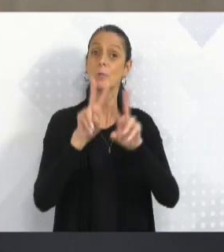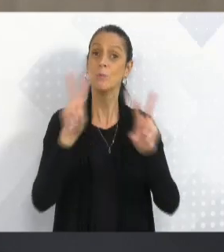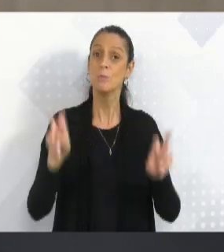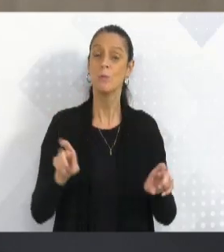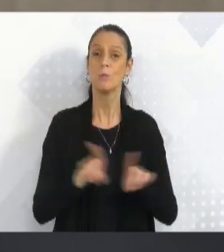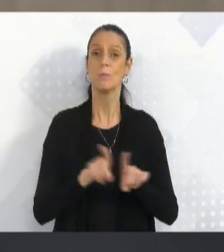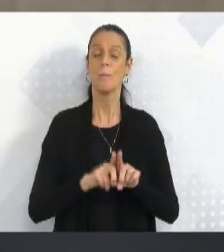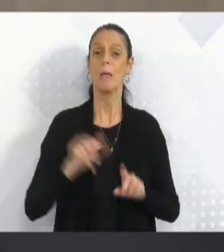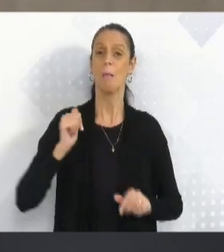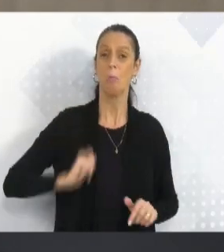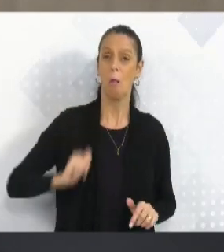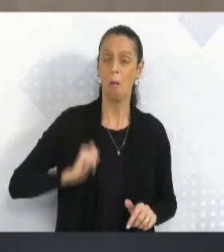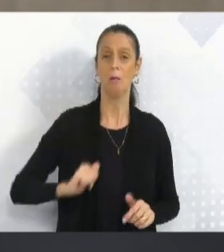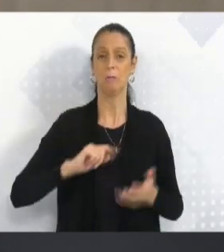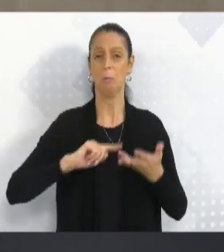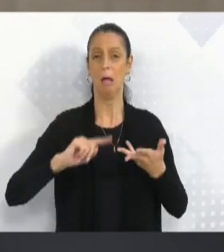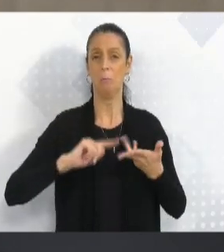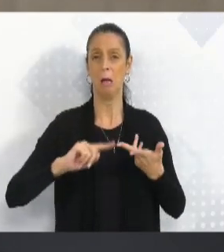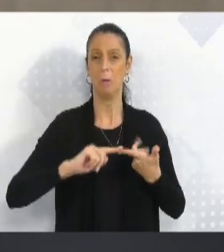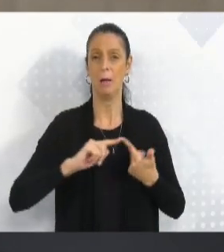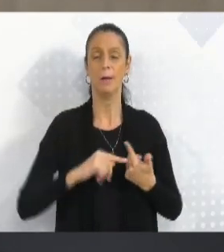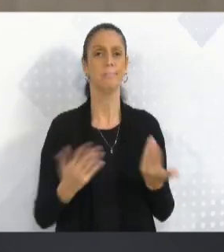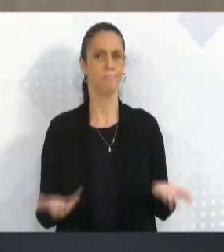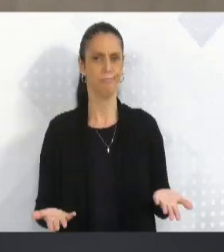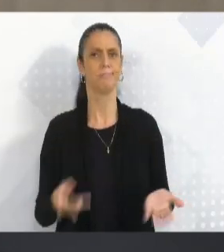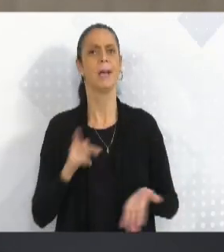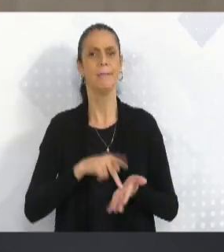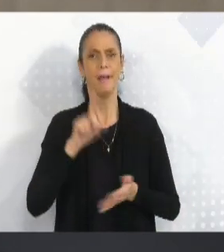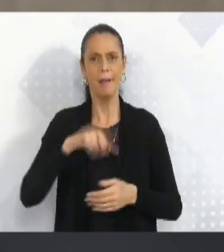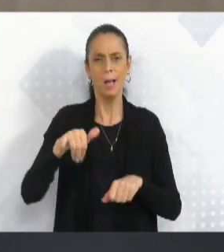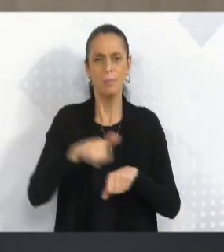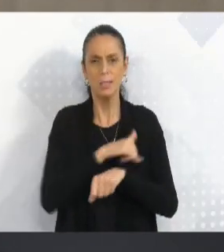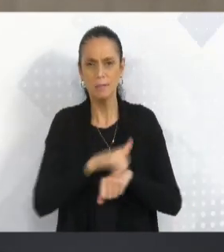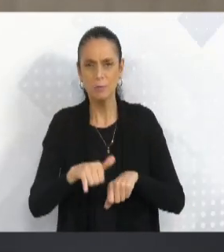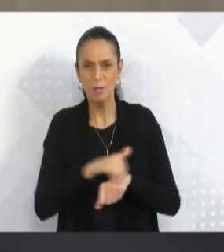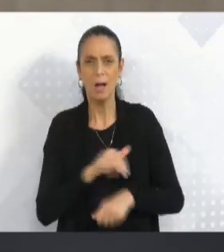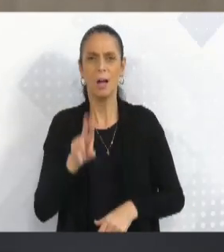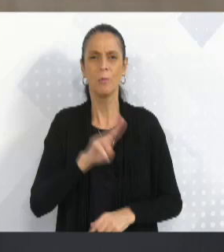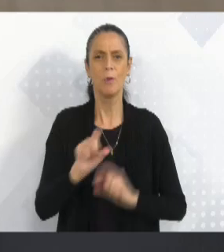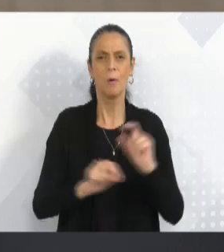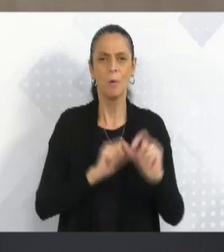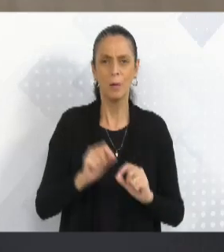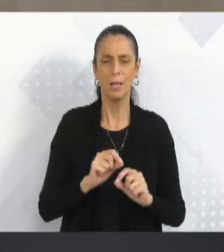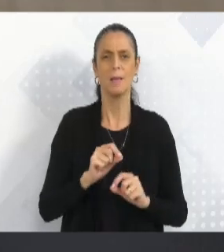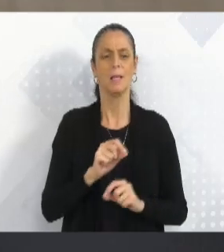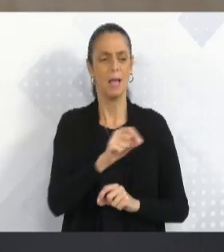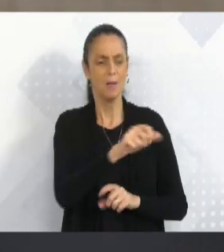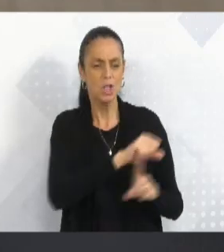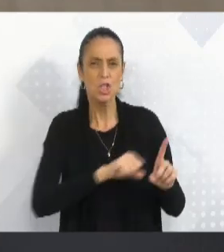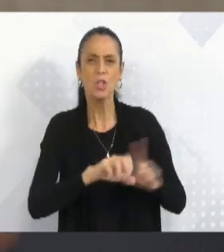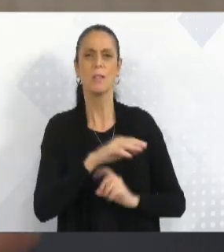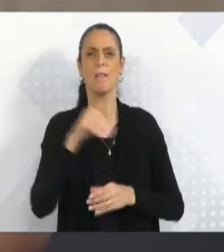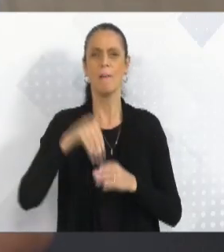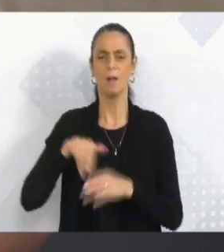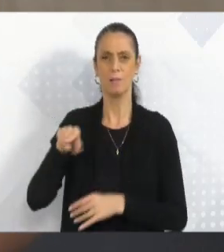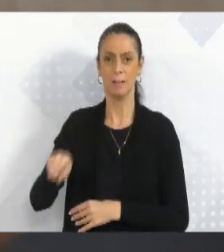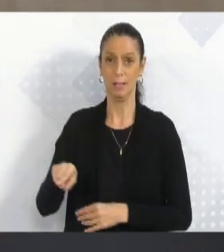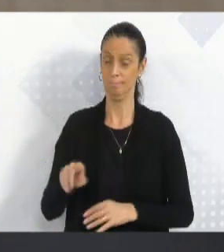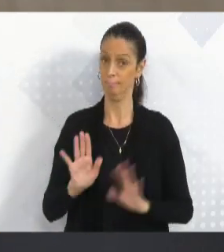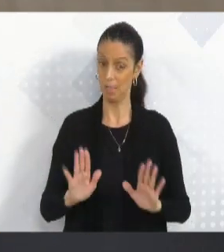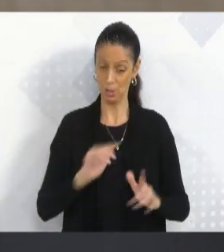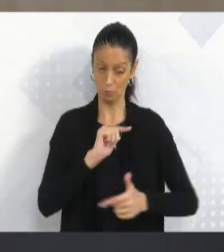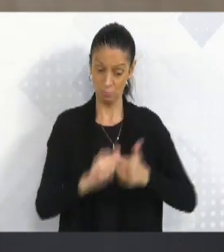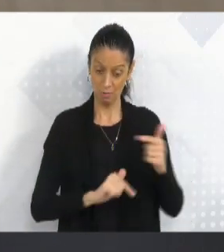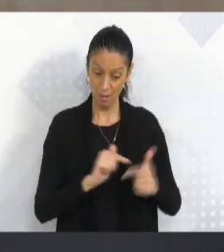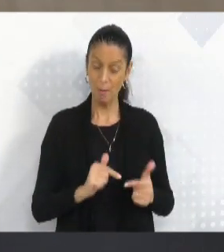a respeito de bolsa isso e bolsa e aquilo na verdade isso é um instrumento utilizado para comprar a sociedade o trabalho dignifica